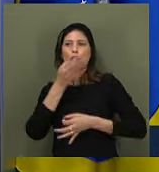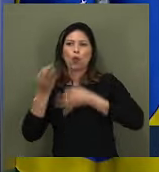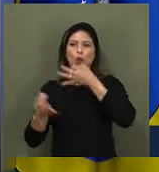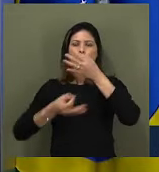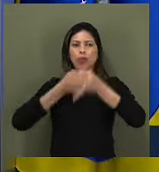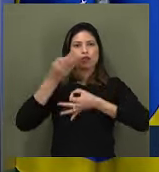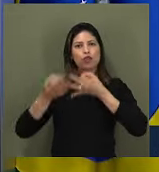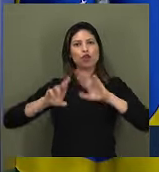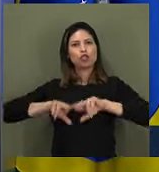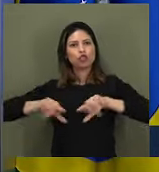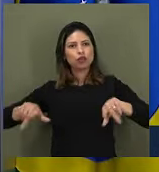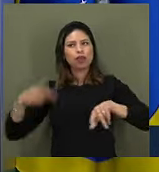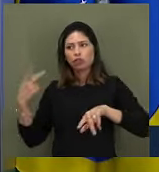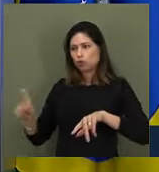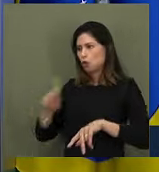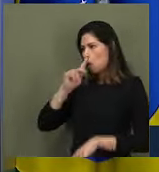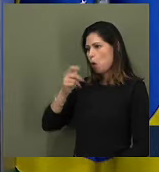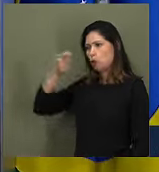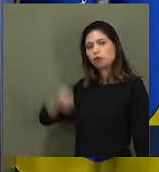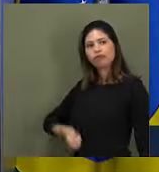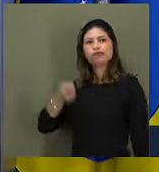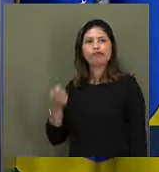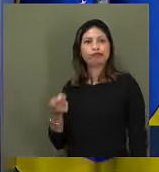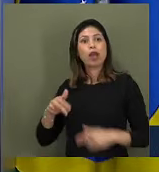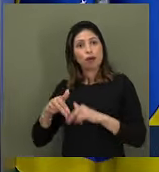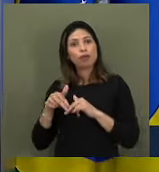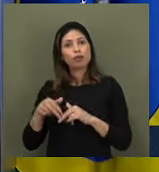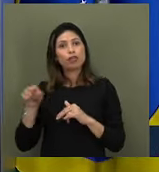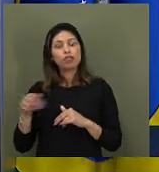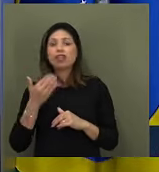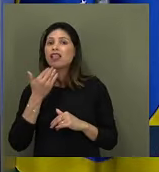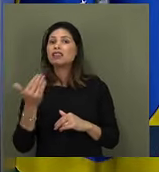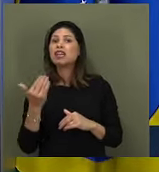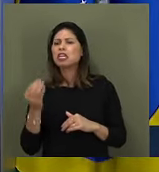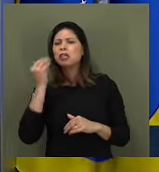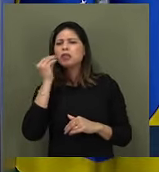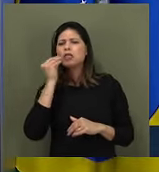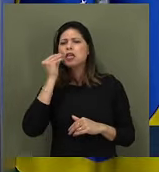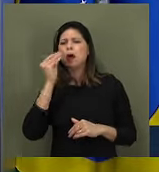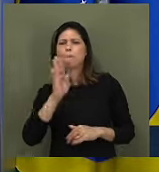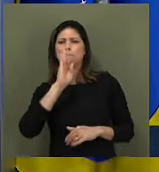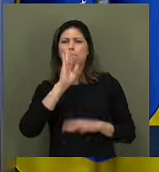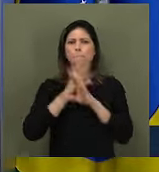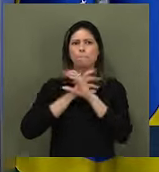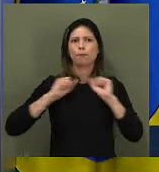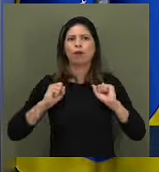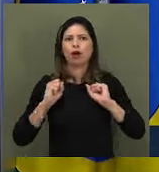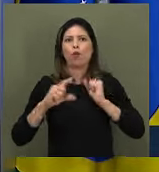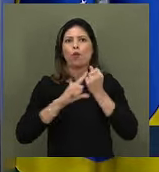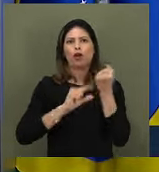avaliações sobre os seus abusos de autoridade é para isso que querem calar quem pensa de diferente ferindo de morte o artigo